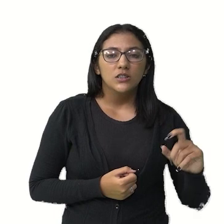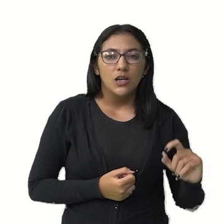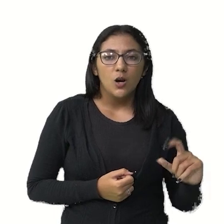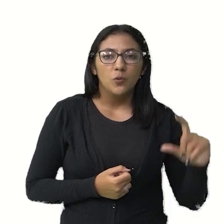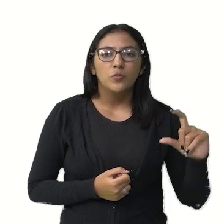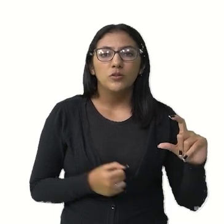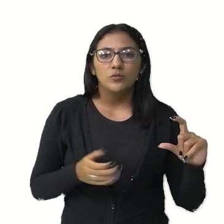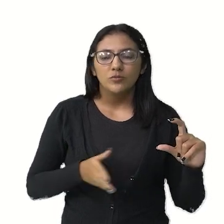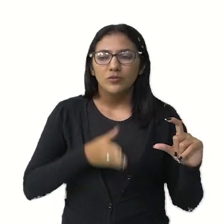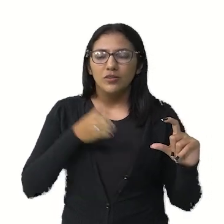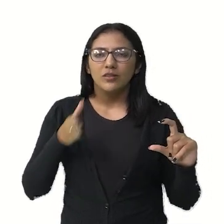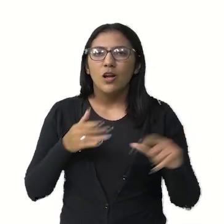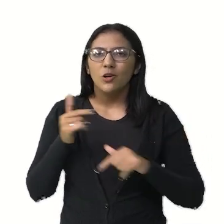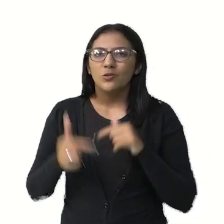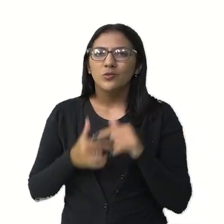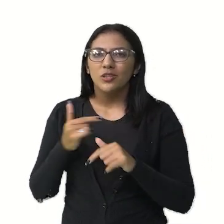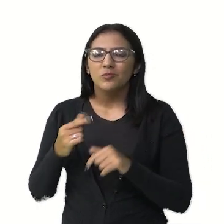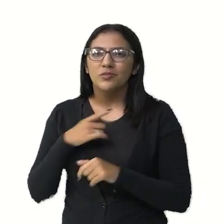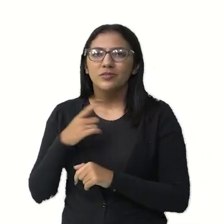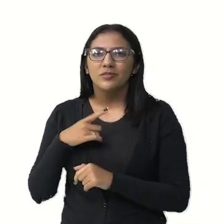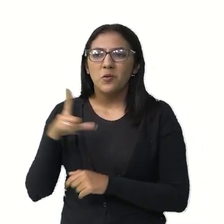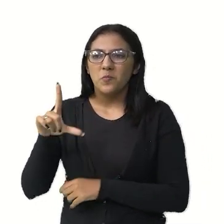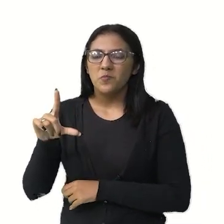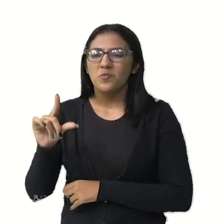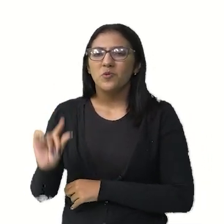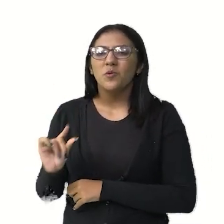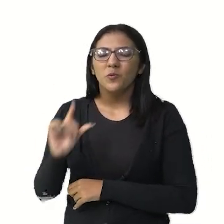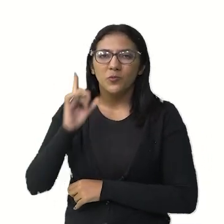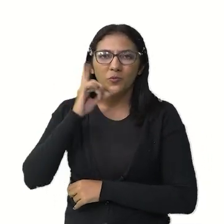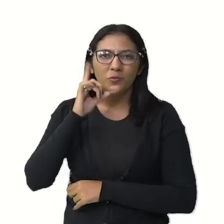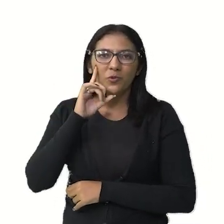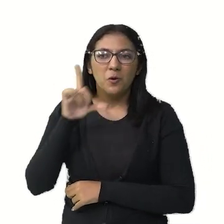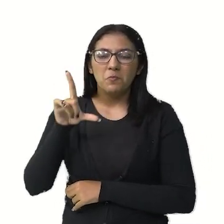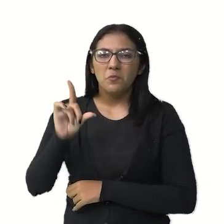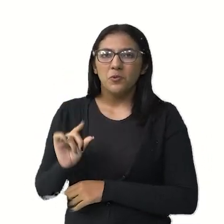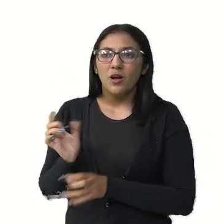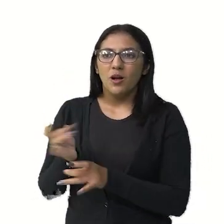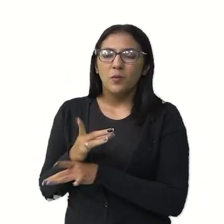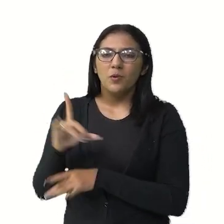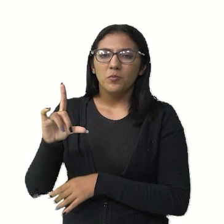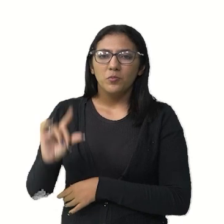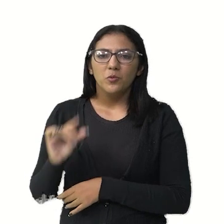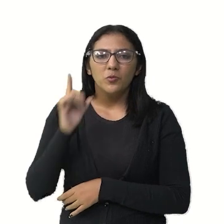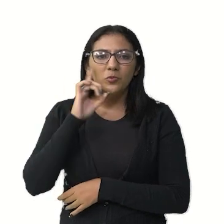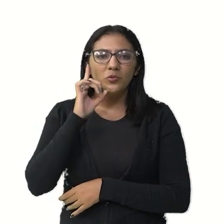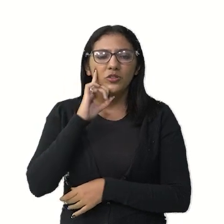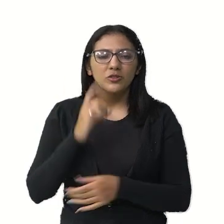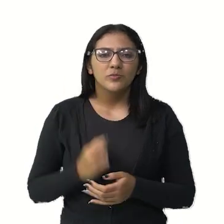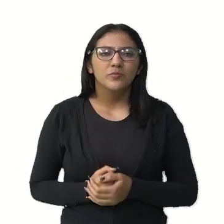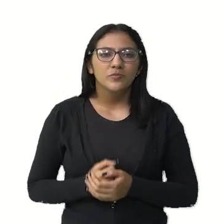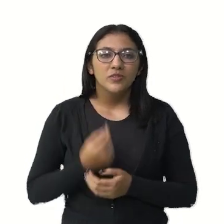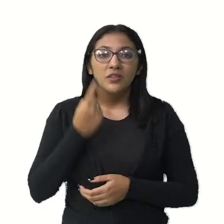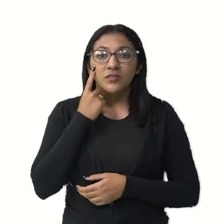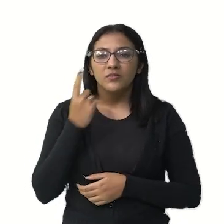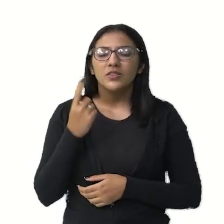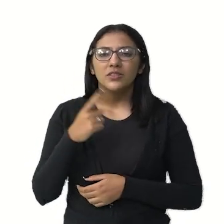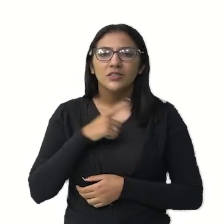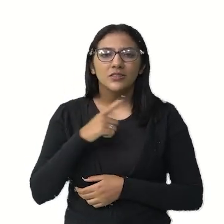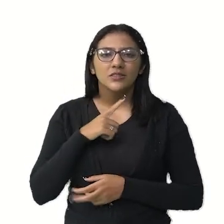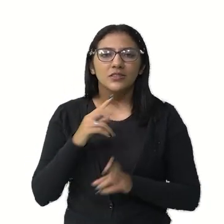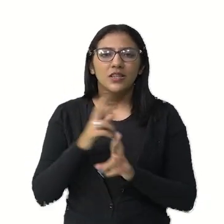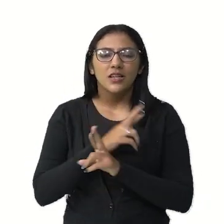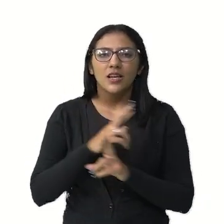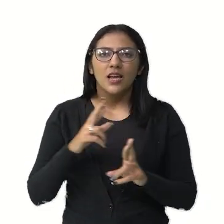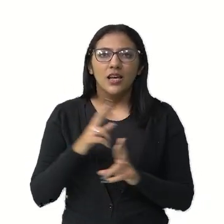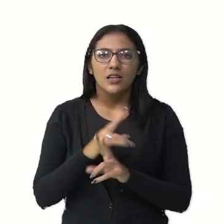nossa obra, nosso trabalho se conclua em menos tempo. Portanto, essas são grandezas